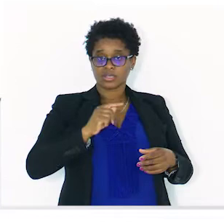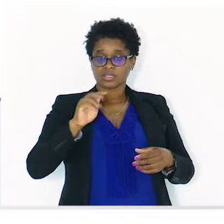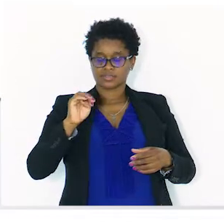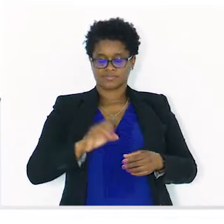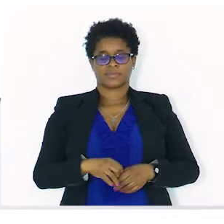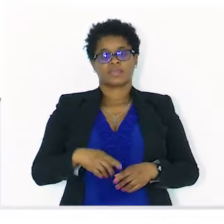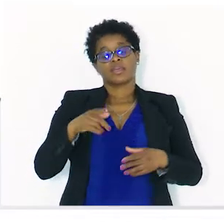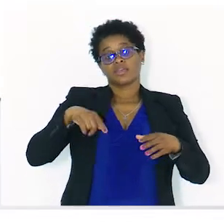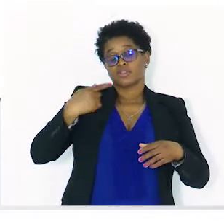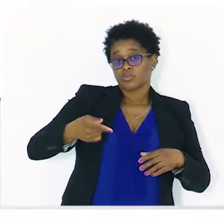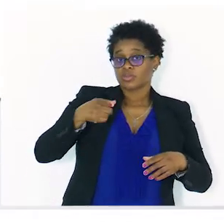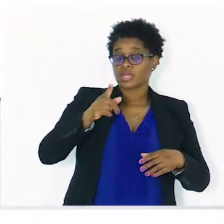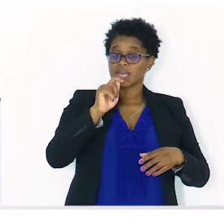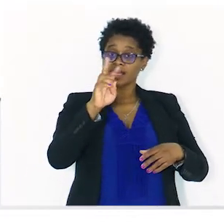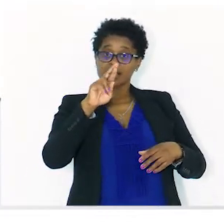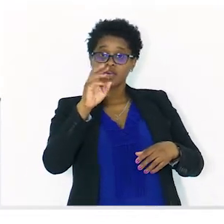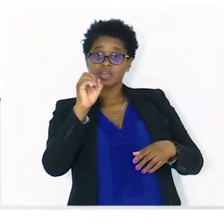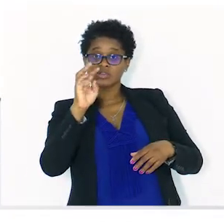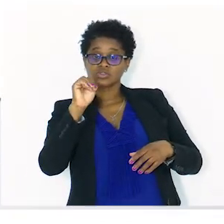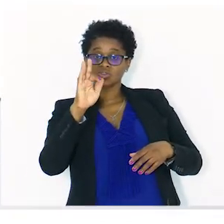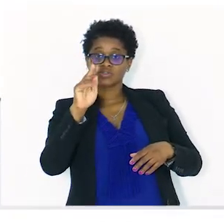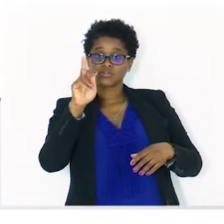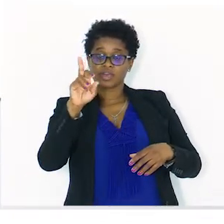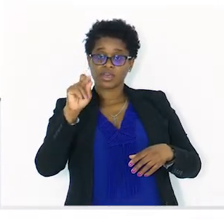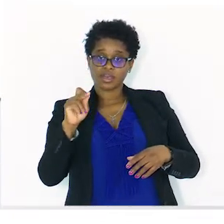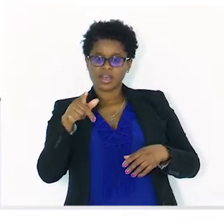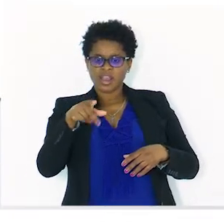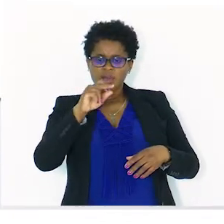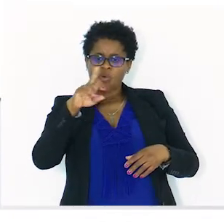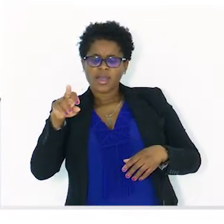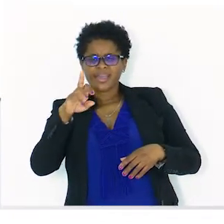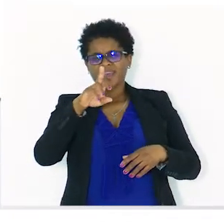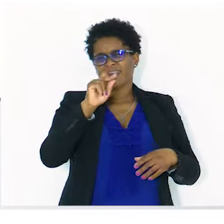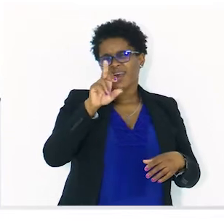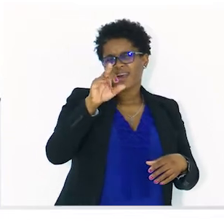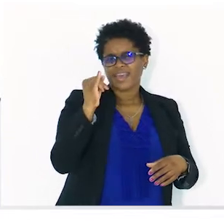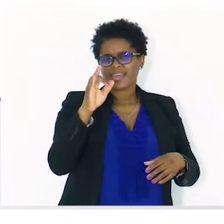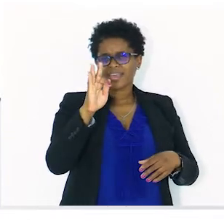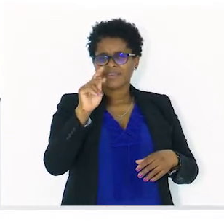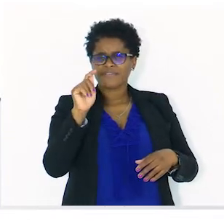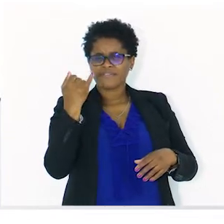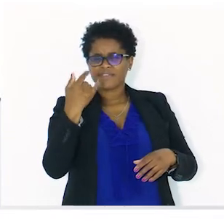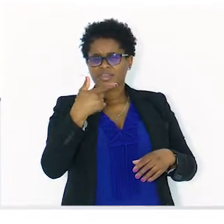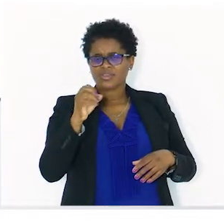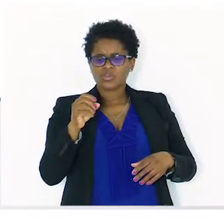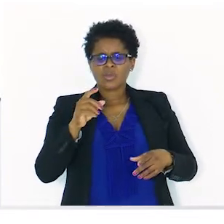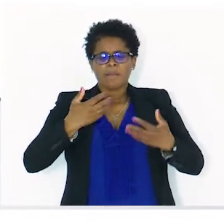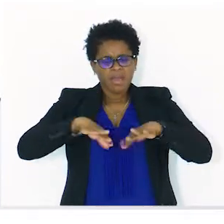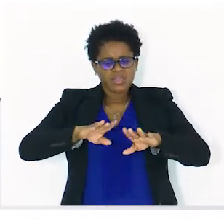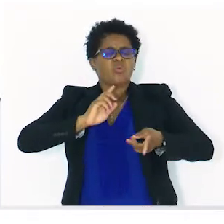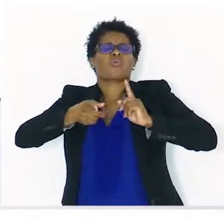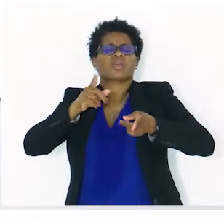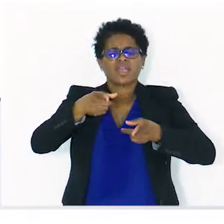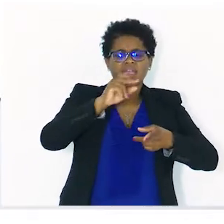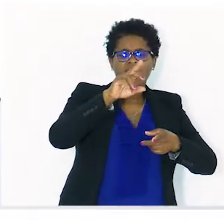ali já o ar é rarefeito. Alguém pode me explicar o que significa